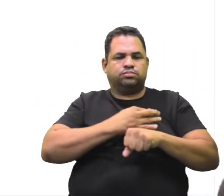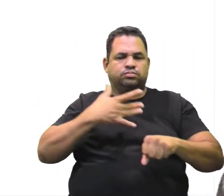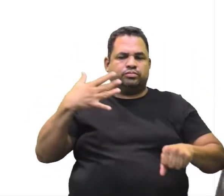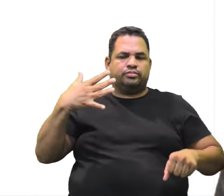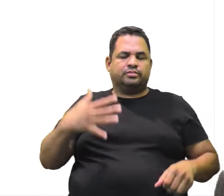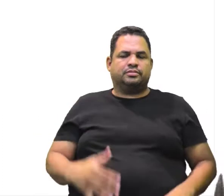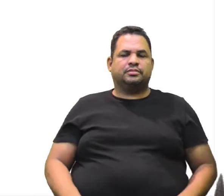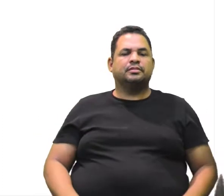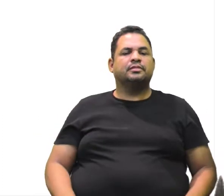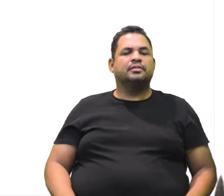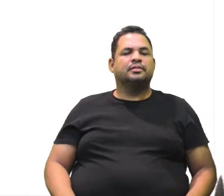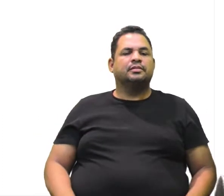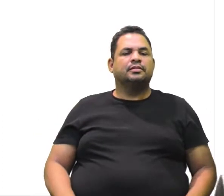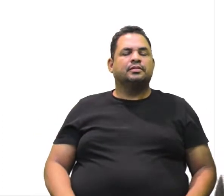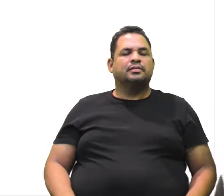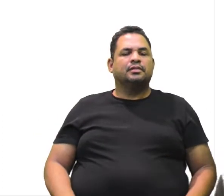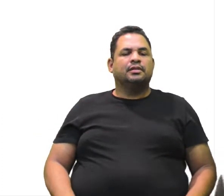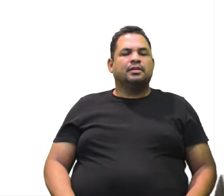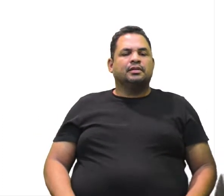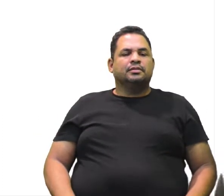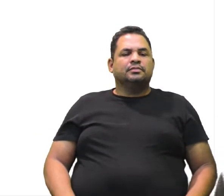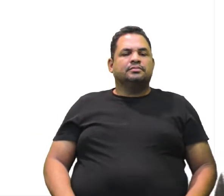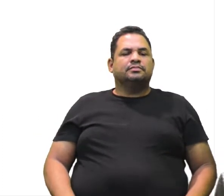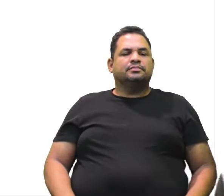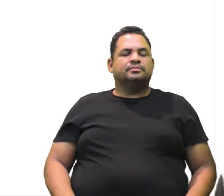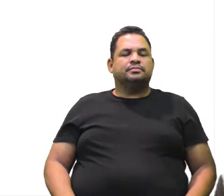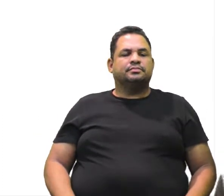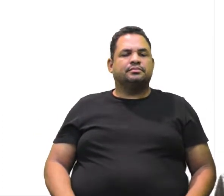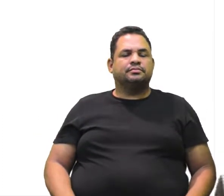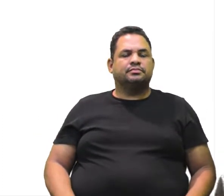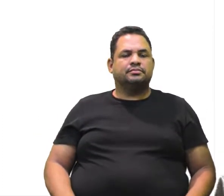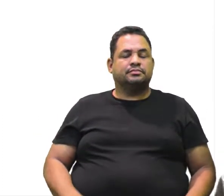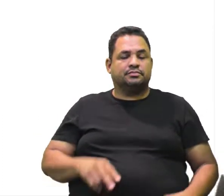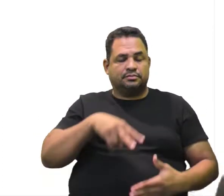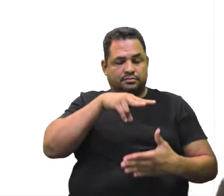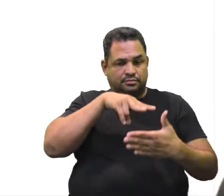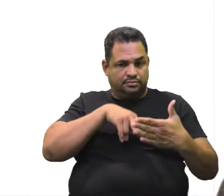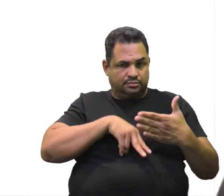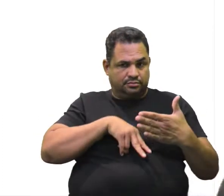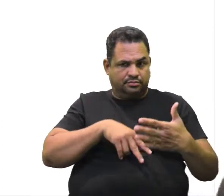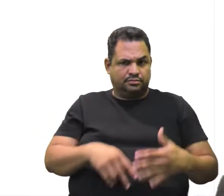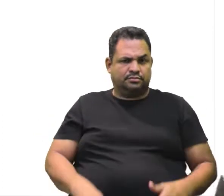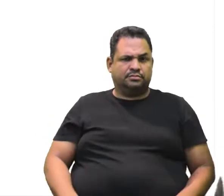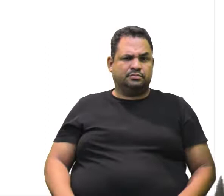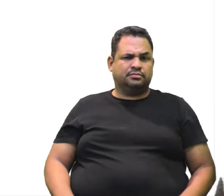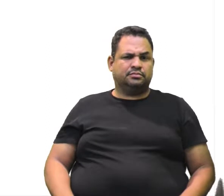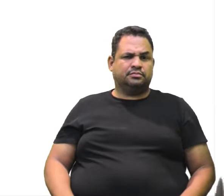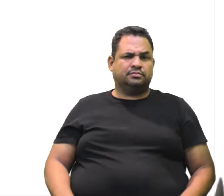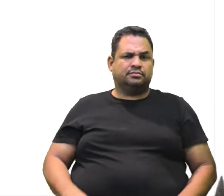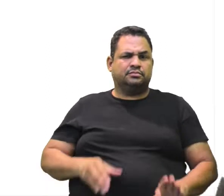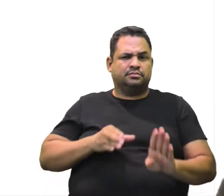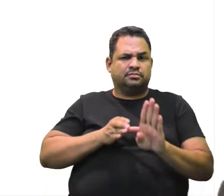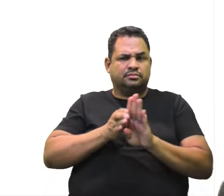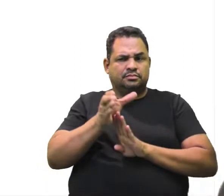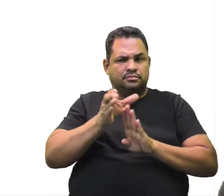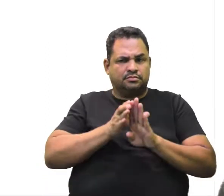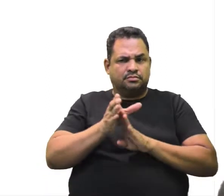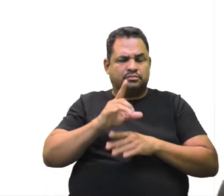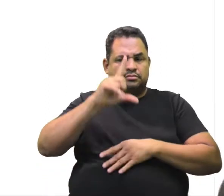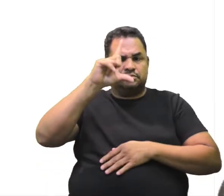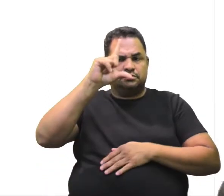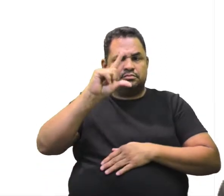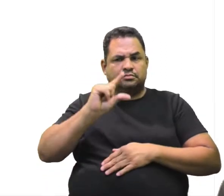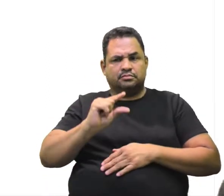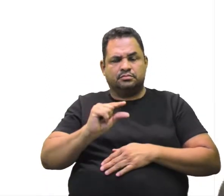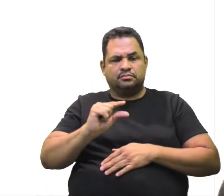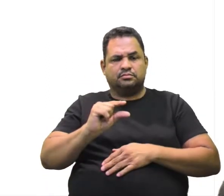aí. Nós estamos vendo aí, meu caro aluno, você lendo novamente, uma das recomendações para a redução